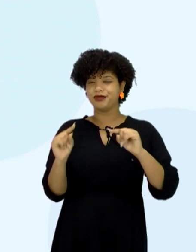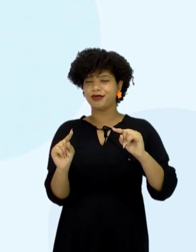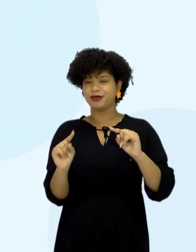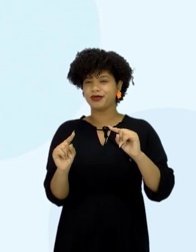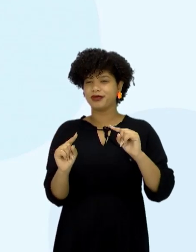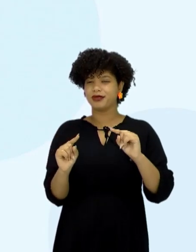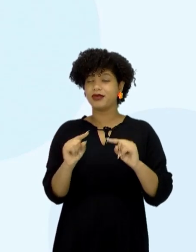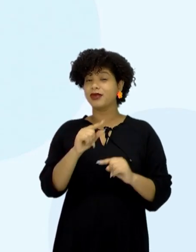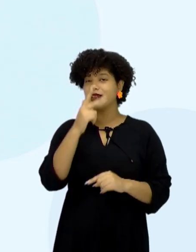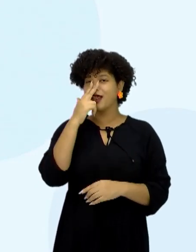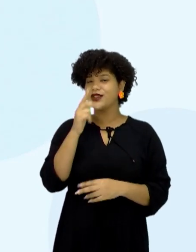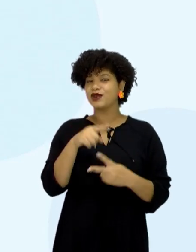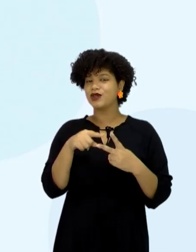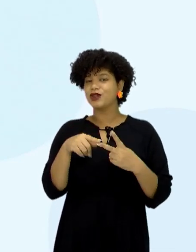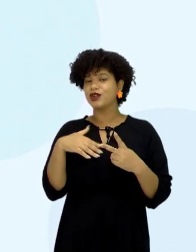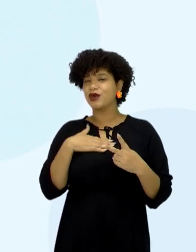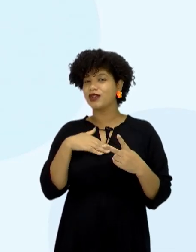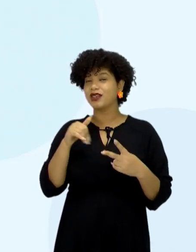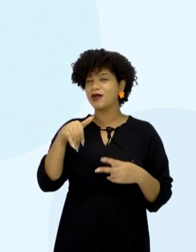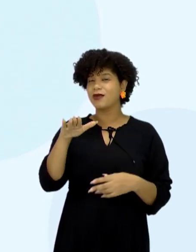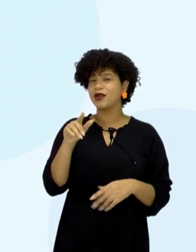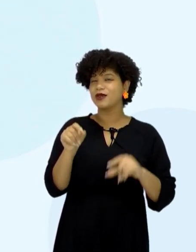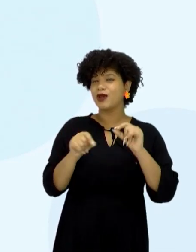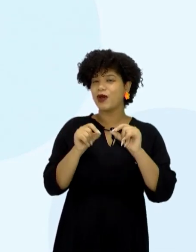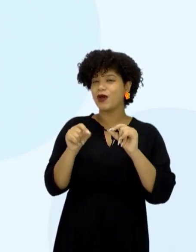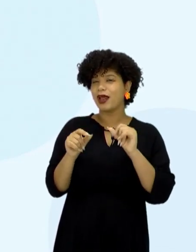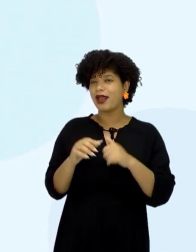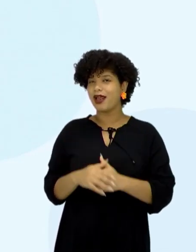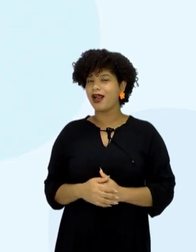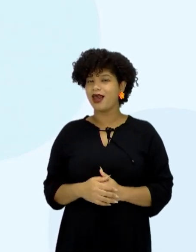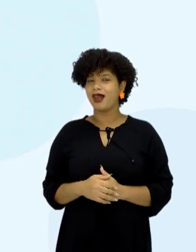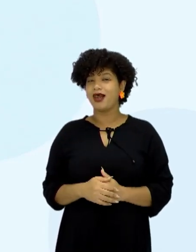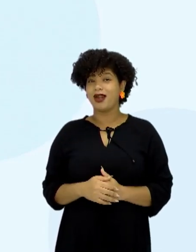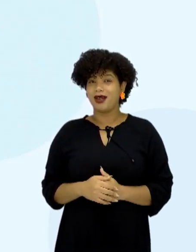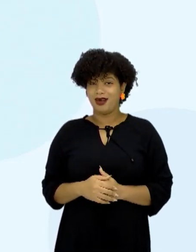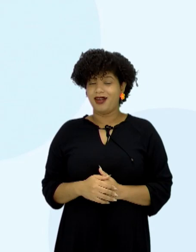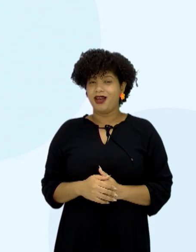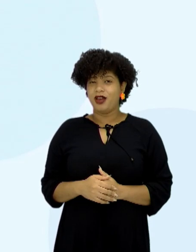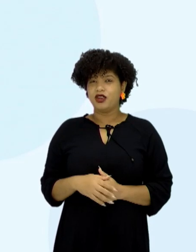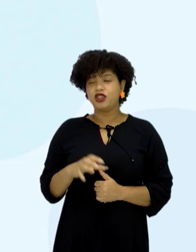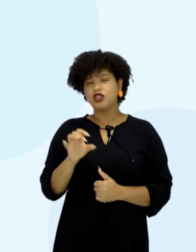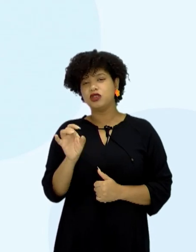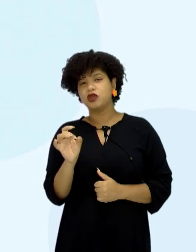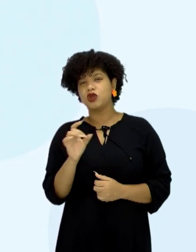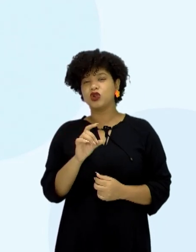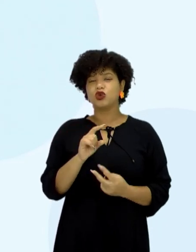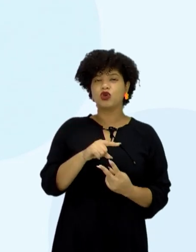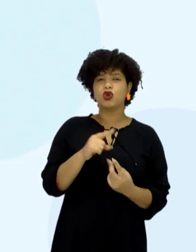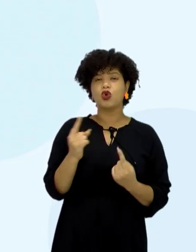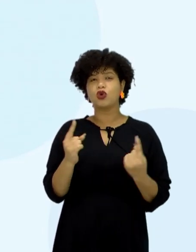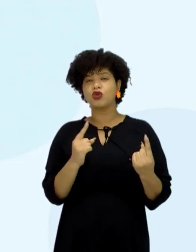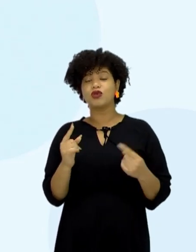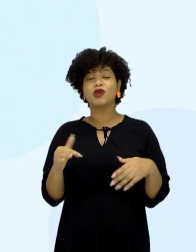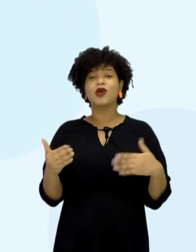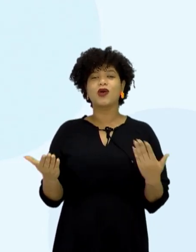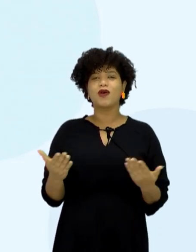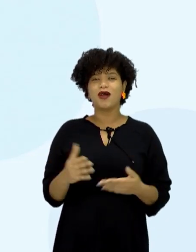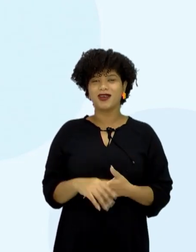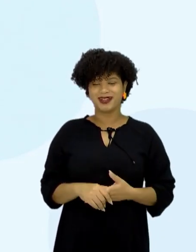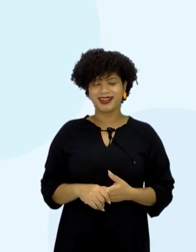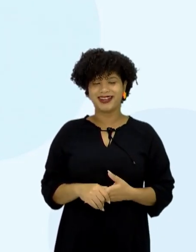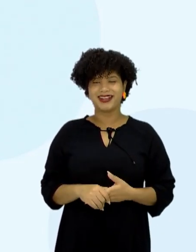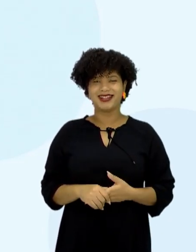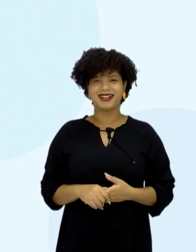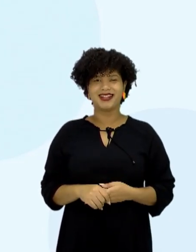você prefere qual das 2 coisas? Criar uma ideia de crítica ou só causar humor? Vamos lá para mais essa